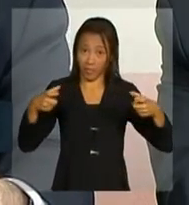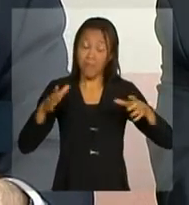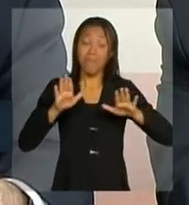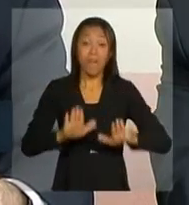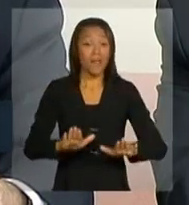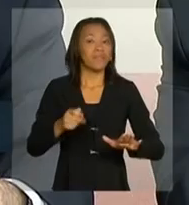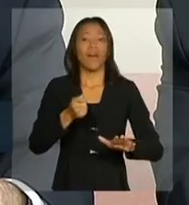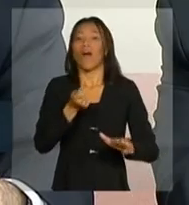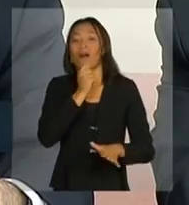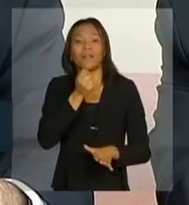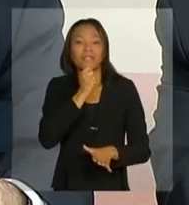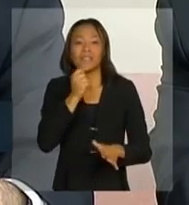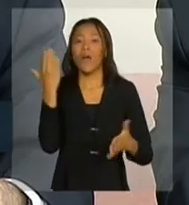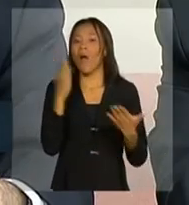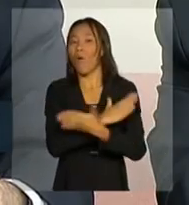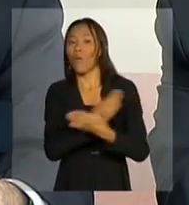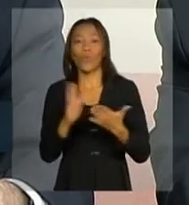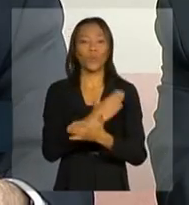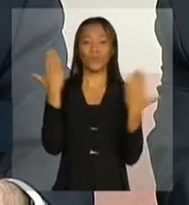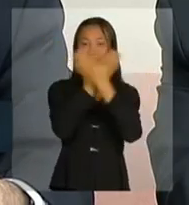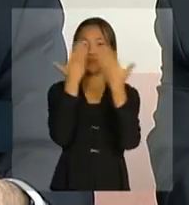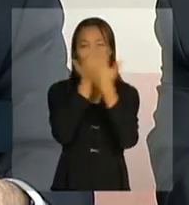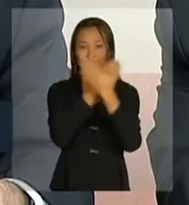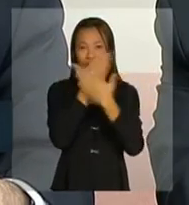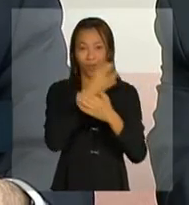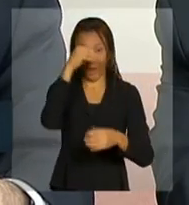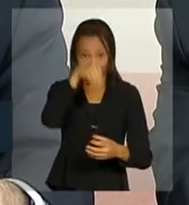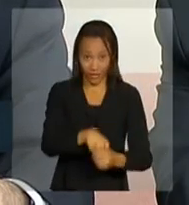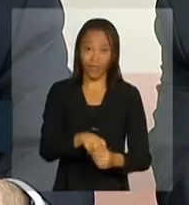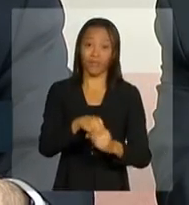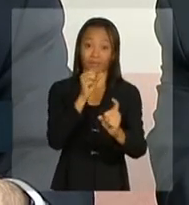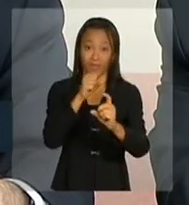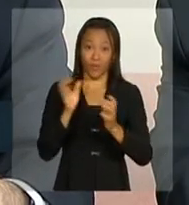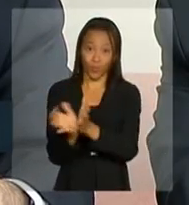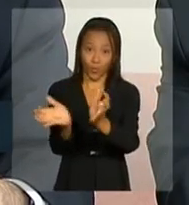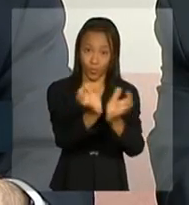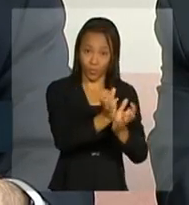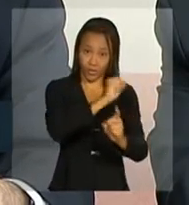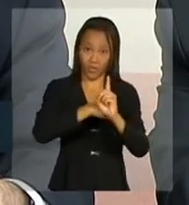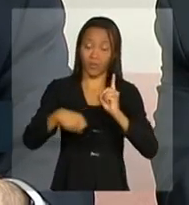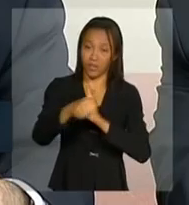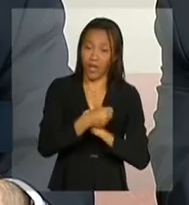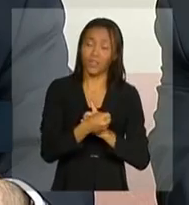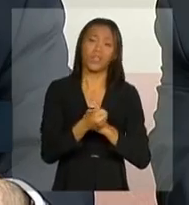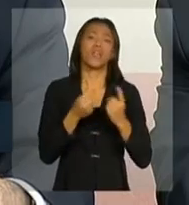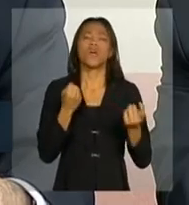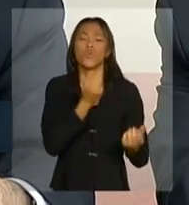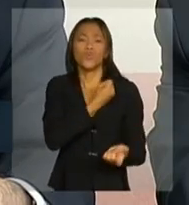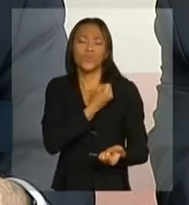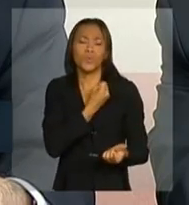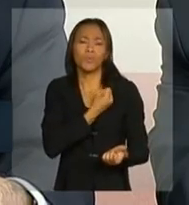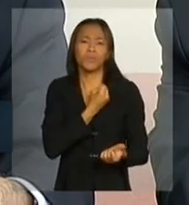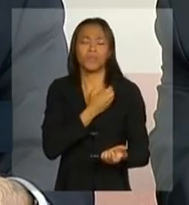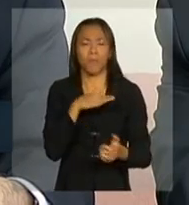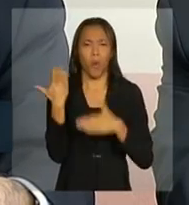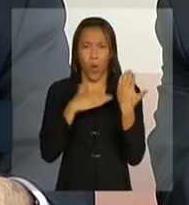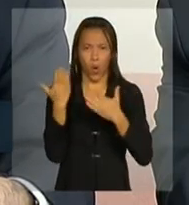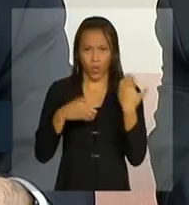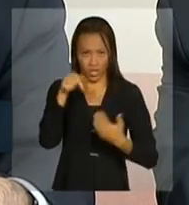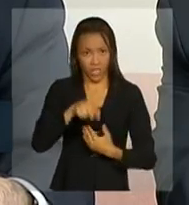é visível para muitos setores da nossa sociedade. Fazendo as contas, o número de jovens negros mortos por semana no